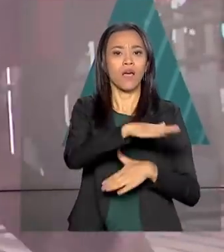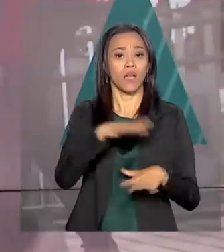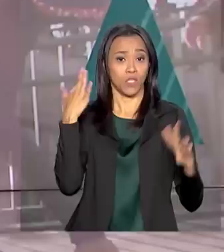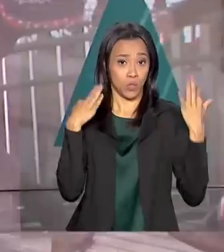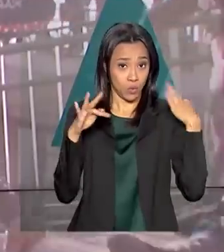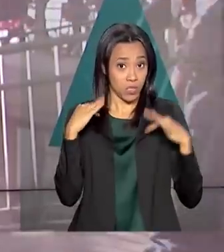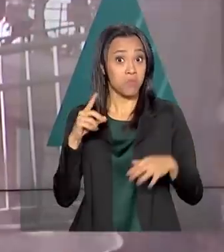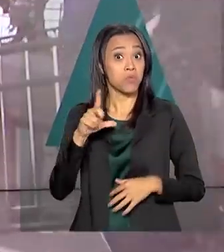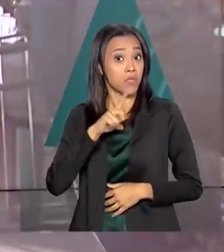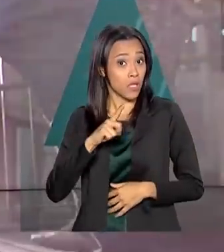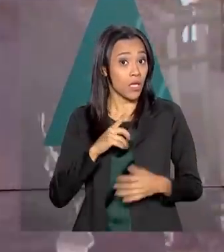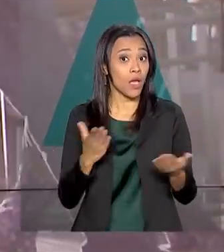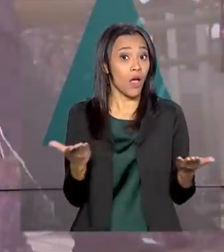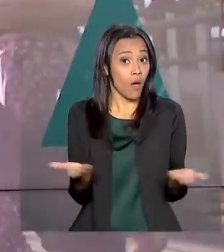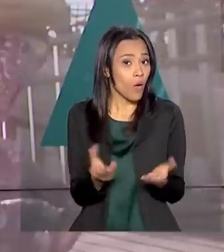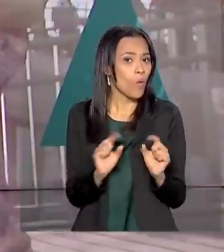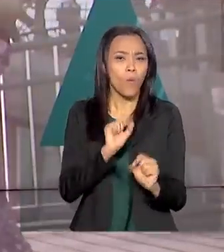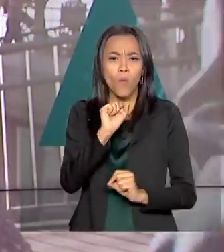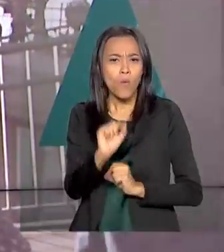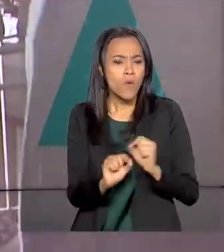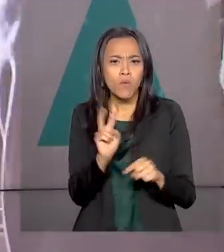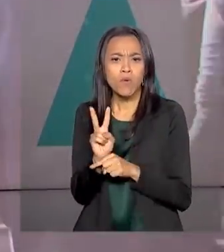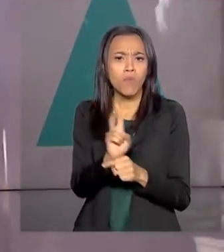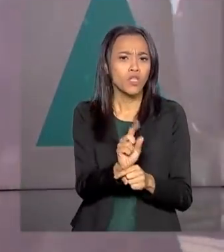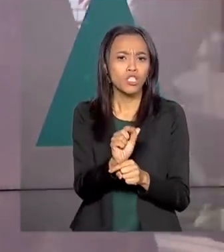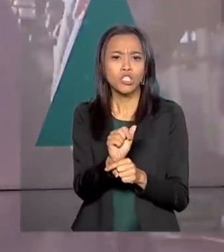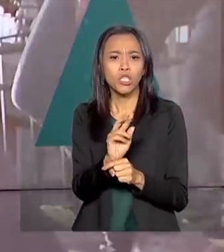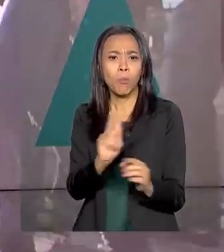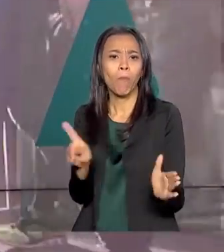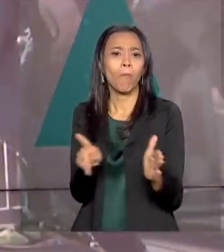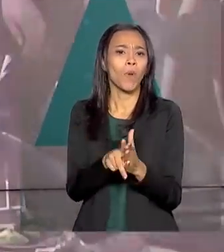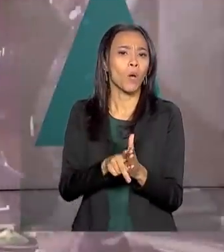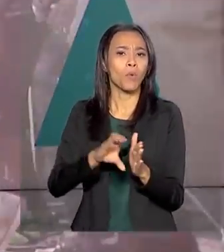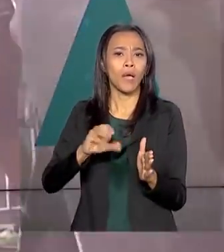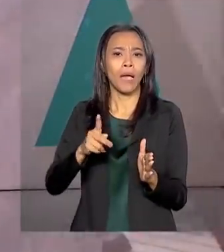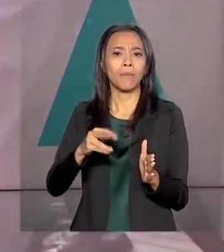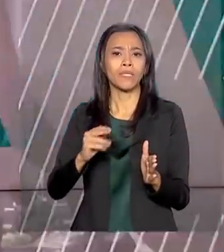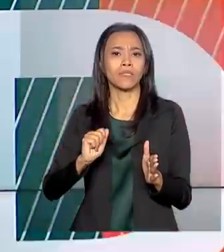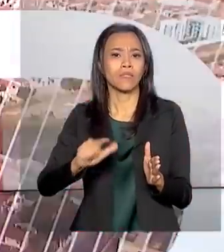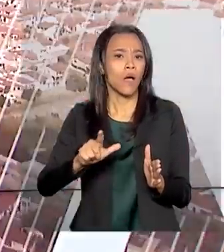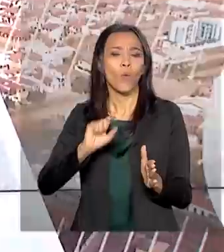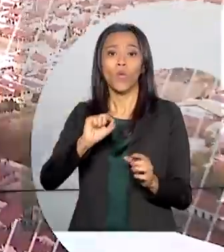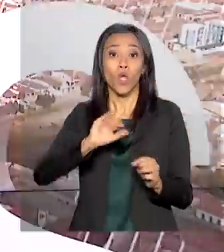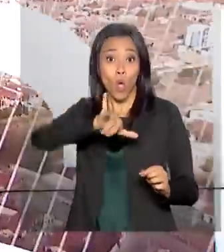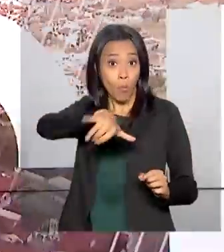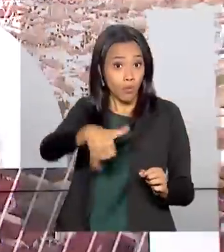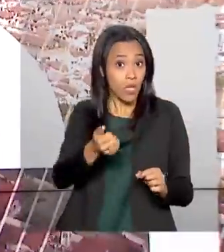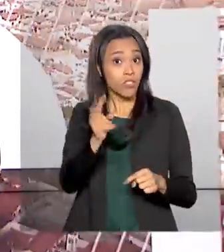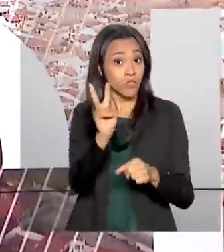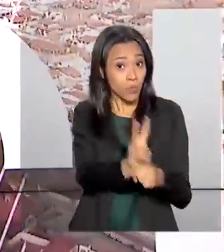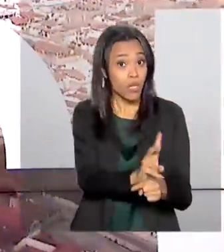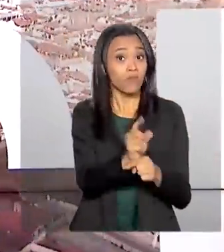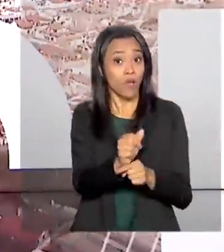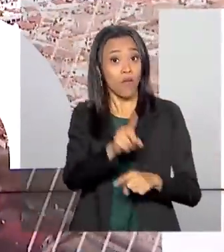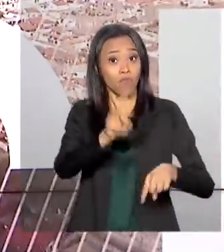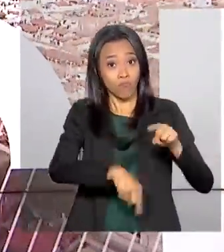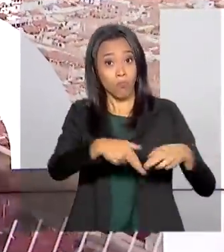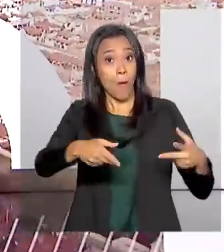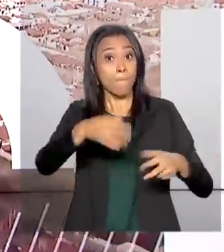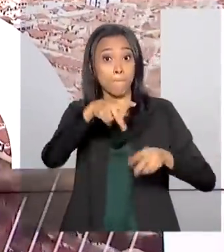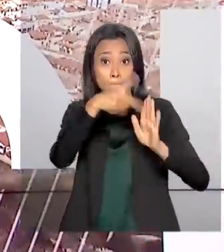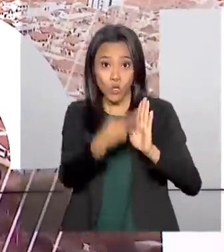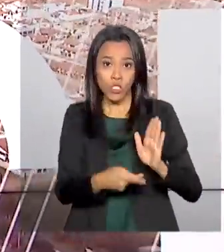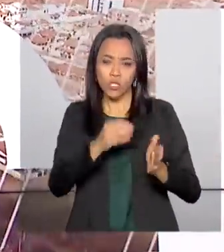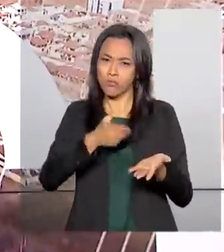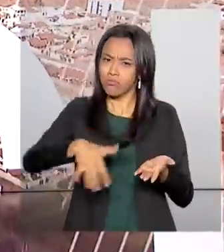passa a ter à disposição a partir de agora uma linha de capital de giro própria ea possibilidade de financiamento para projetos de investimentos e